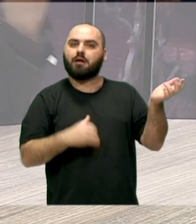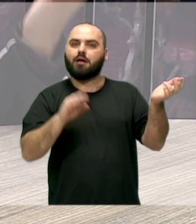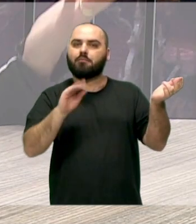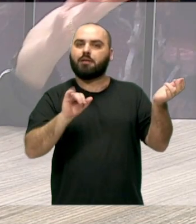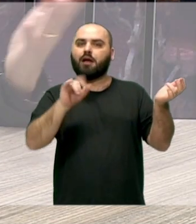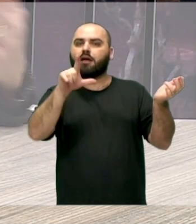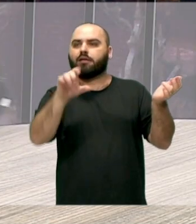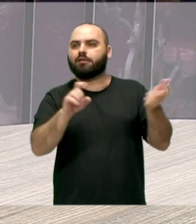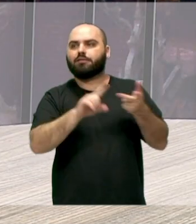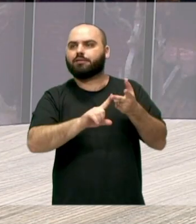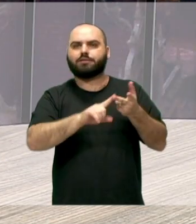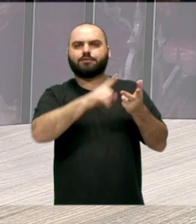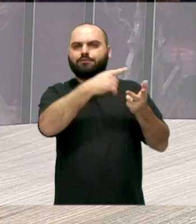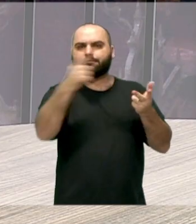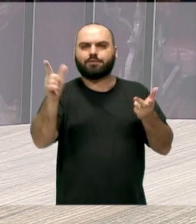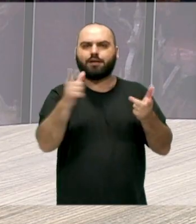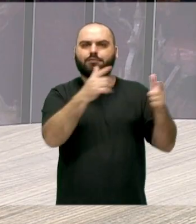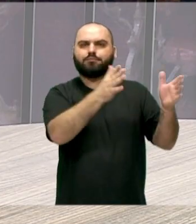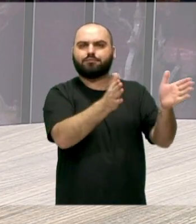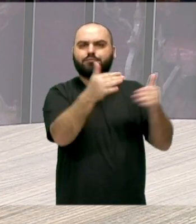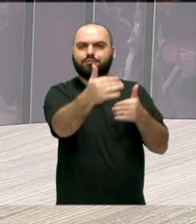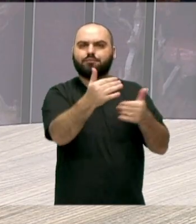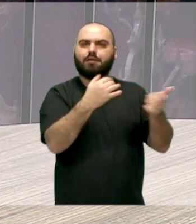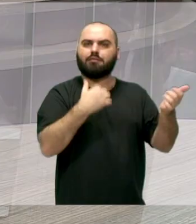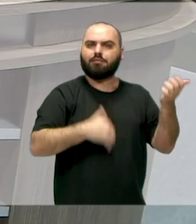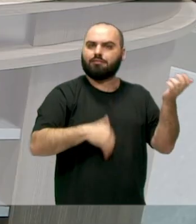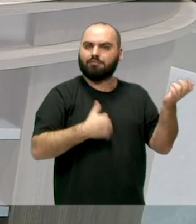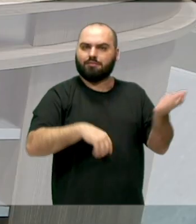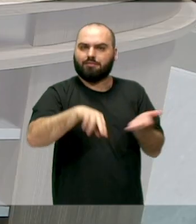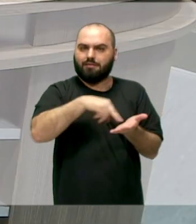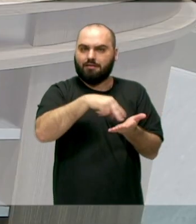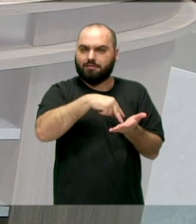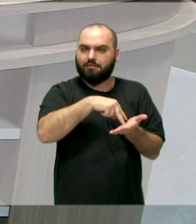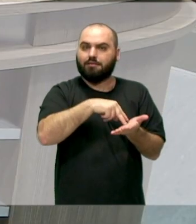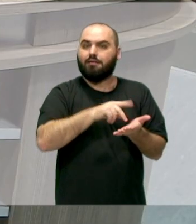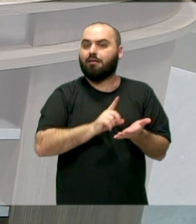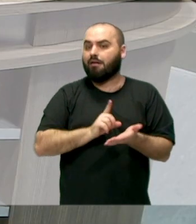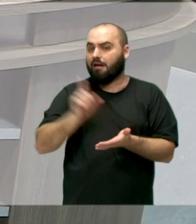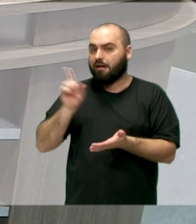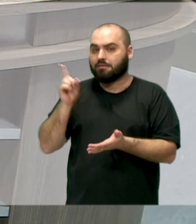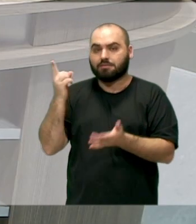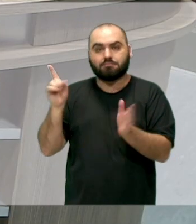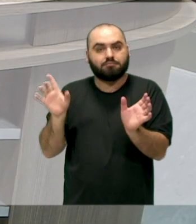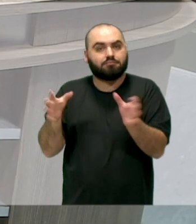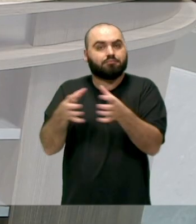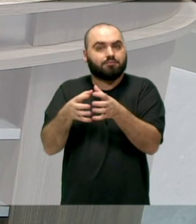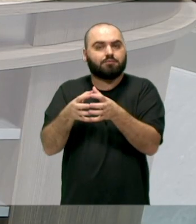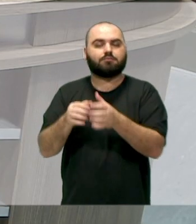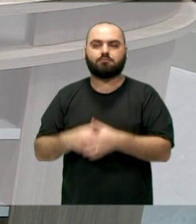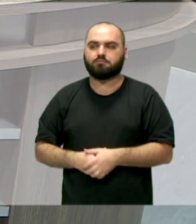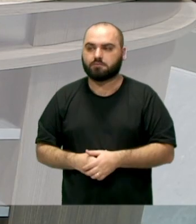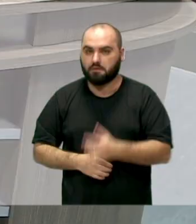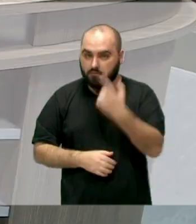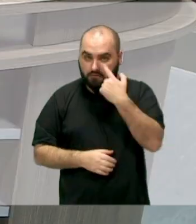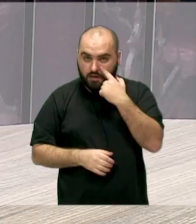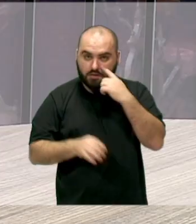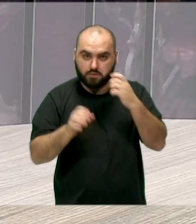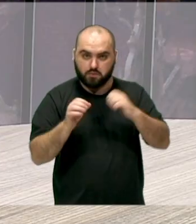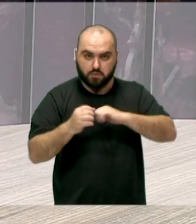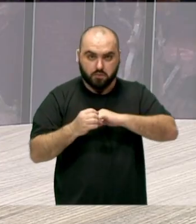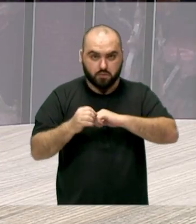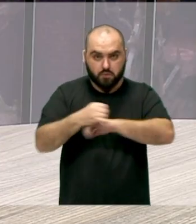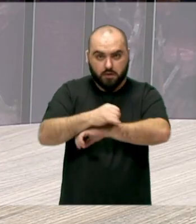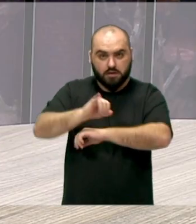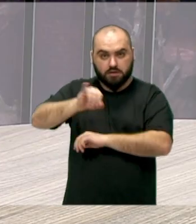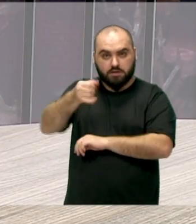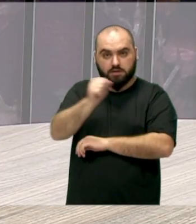Sociedade Guarani, dos clubes da cidade. Então, aqui pode ver que a estrutura que eles falam de banda de